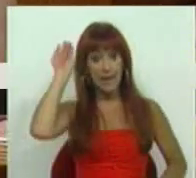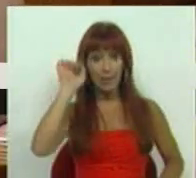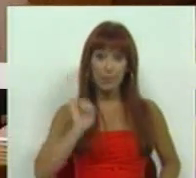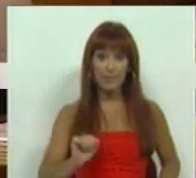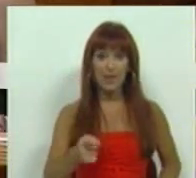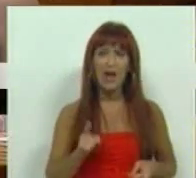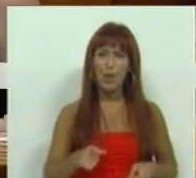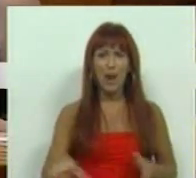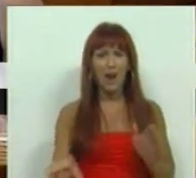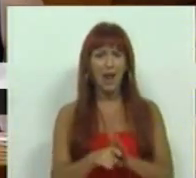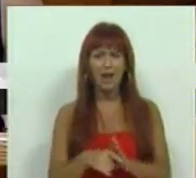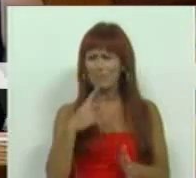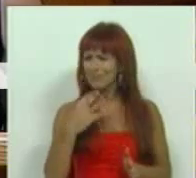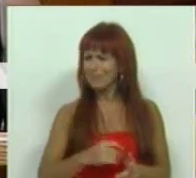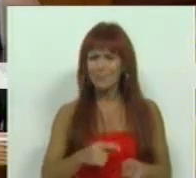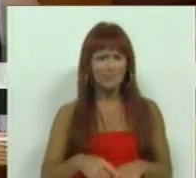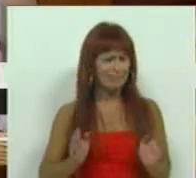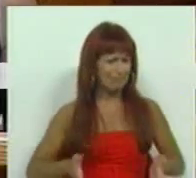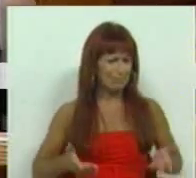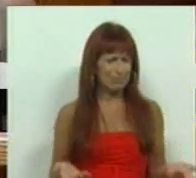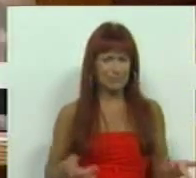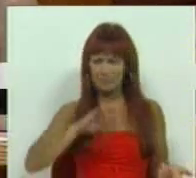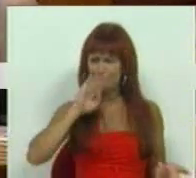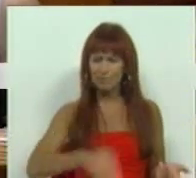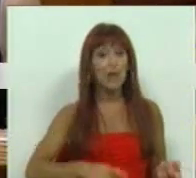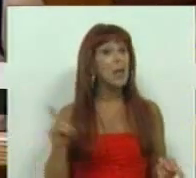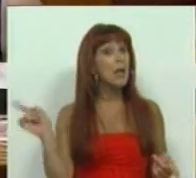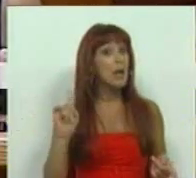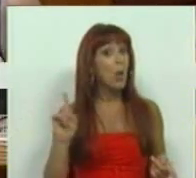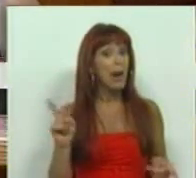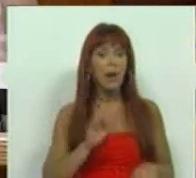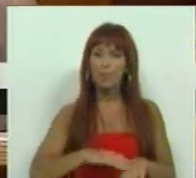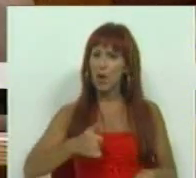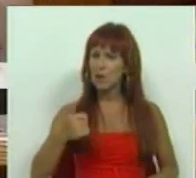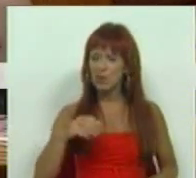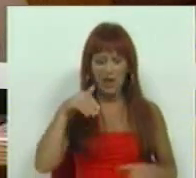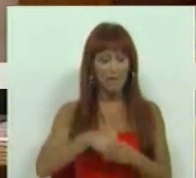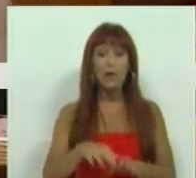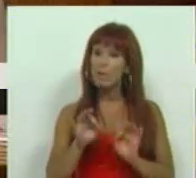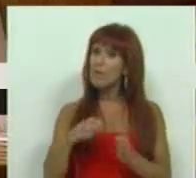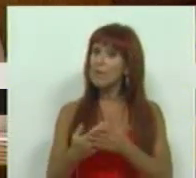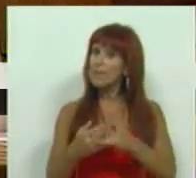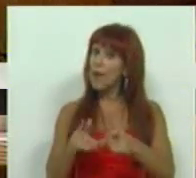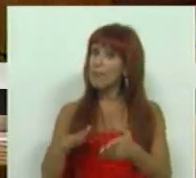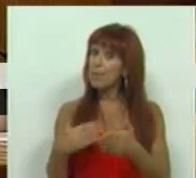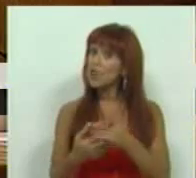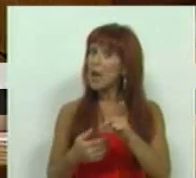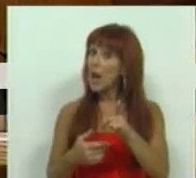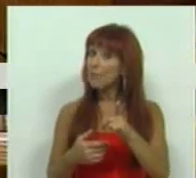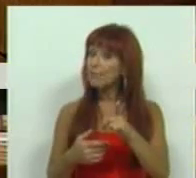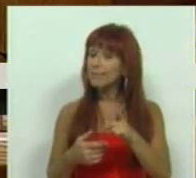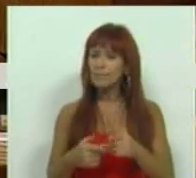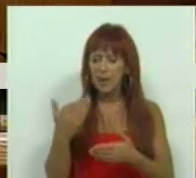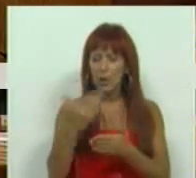República, seria uma lei absolutamente inútil. E não é, e foi por isso que o Bloco de Esquerda votou favoravelmente a esta proposta.